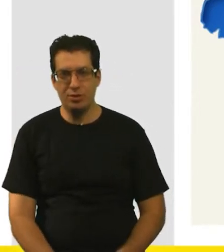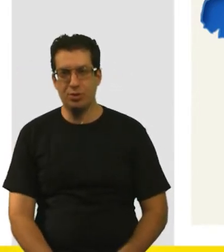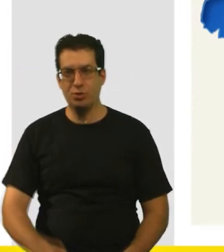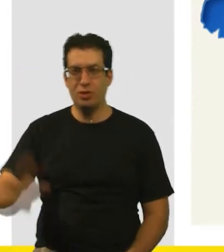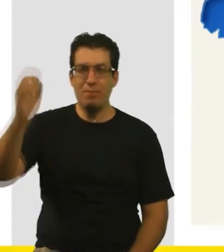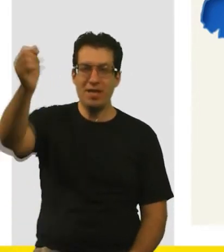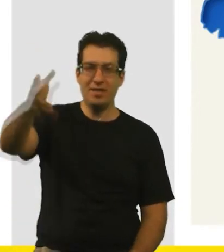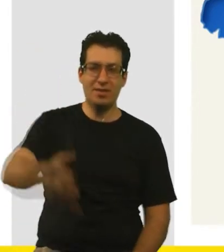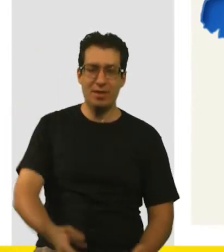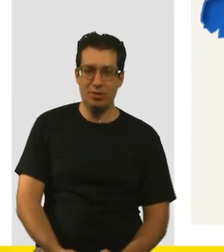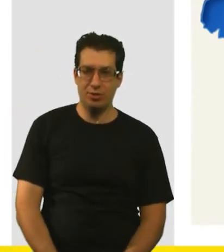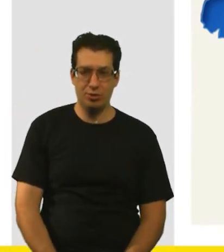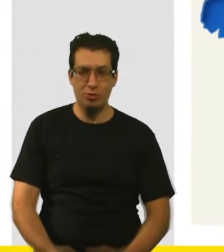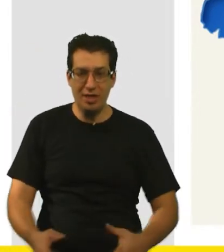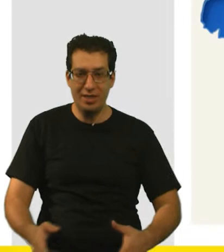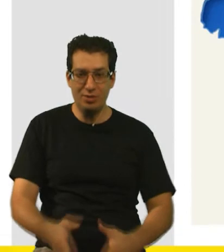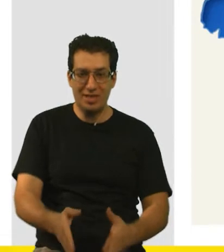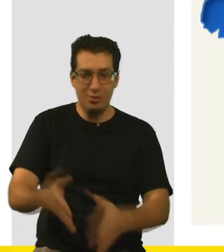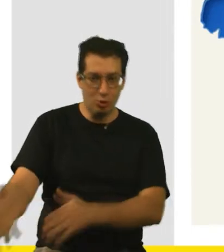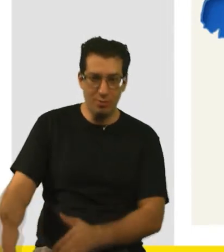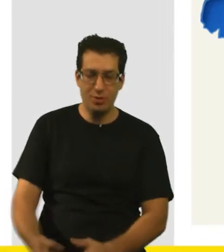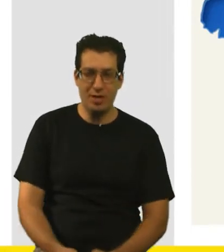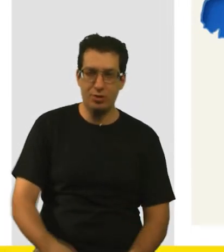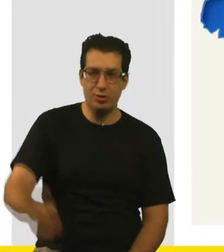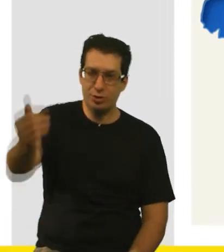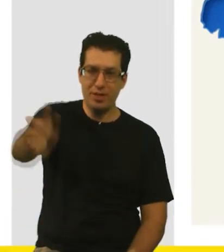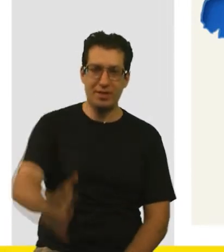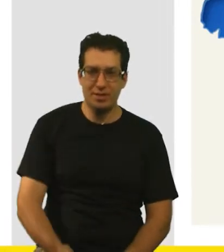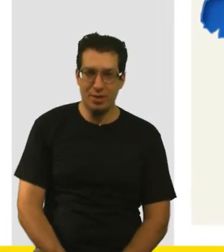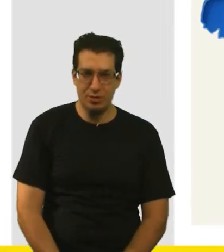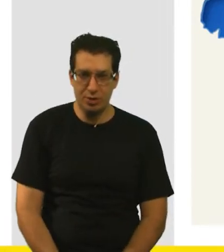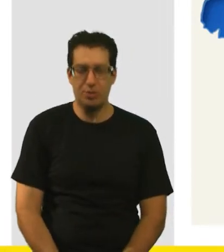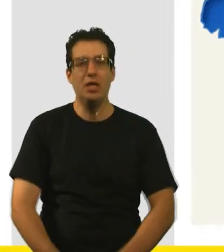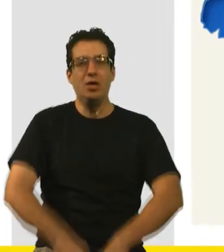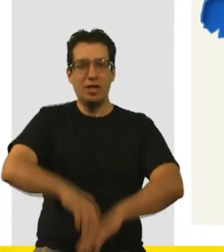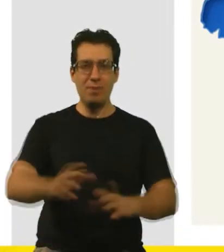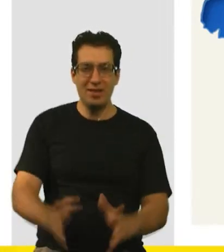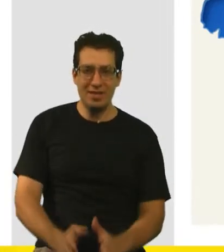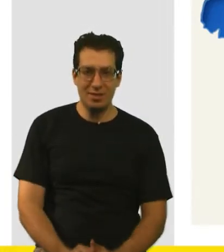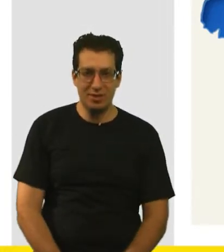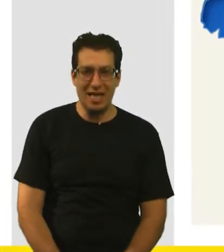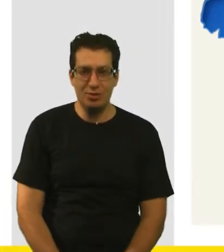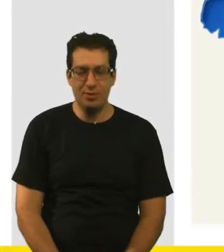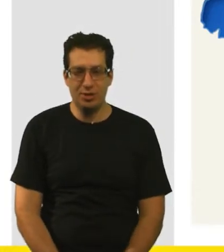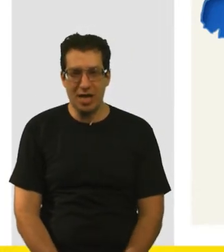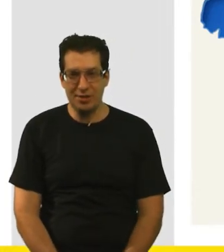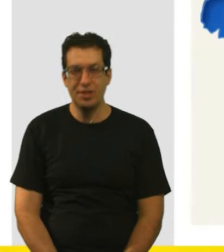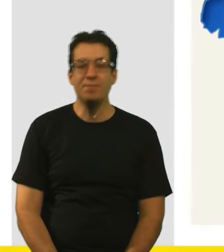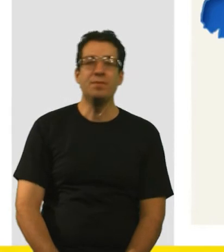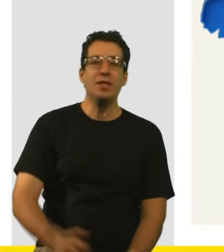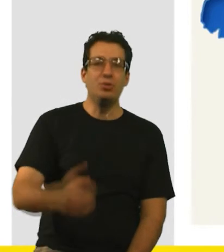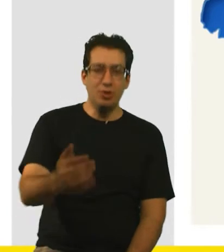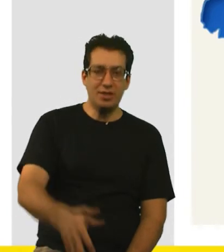Belo Horizonte. O que pertence a Belo Horizonte? Tudo aquilo que está em nome de Belo Horizonte pertence a Belo Horizonte. O que pertence ao Estado de Minas